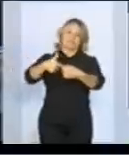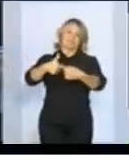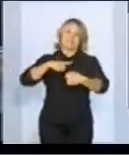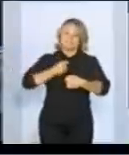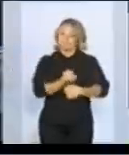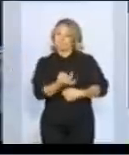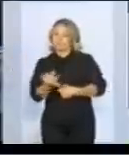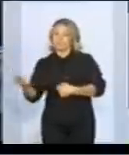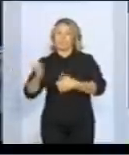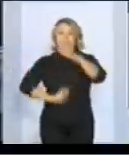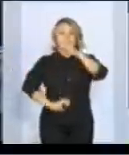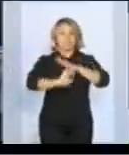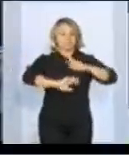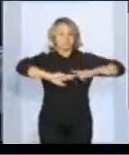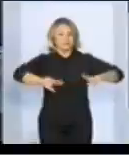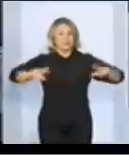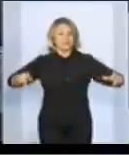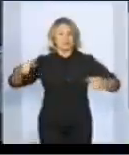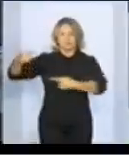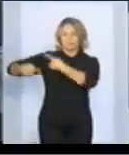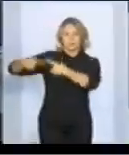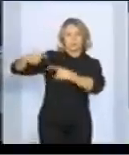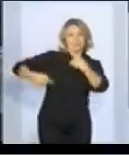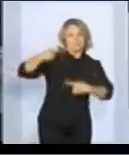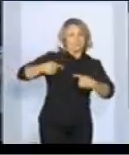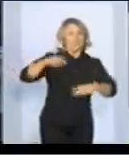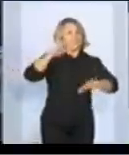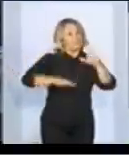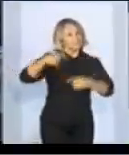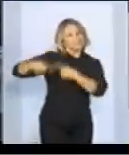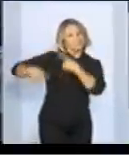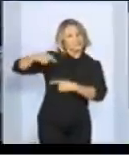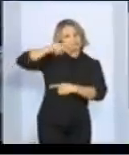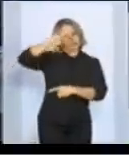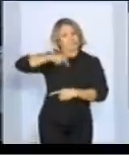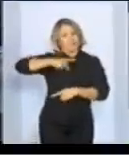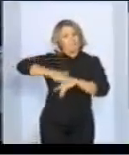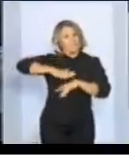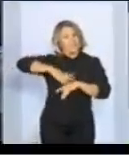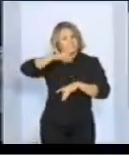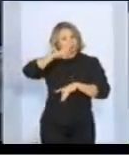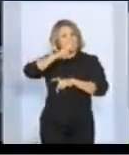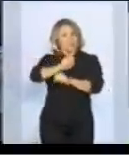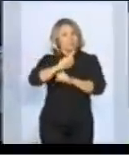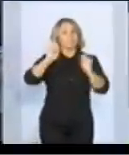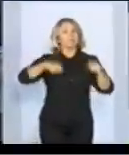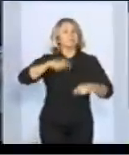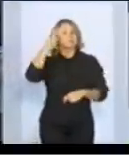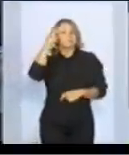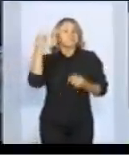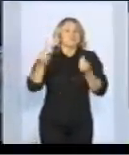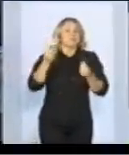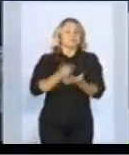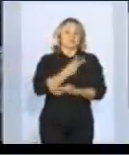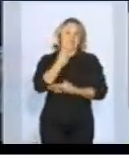empresas teoricamente concorrendo. E muitas vezes a concorrência oligopólio é muito mais forte. Então, há que se pensar sobre isso também. A